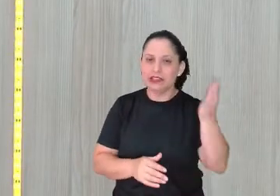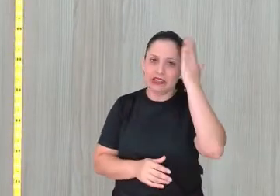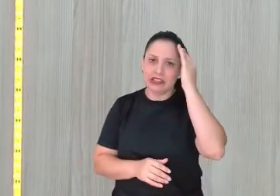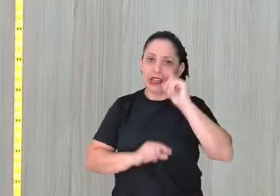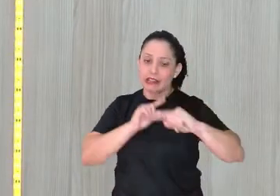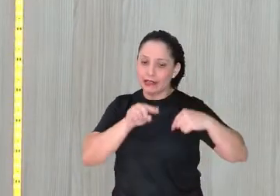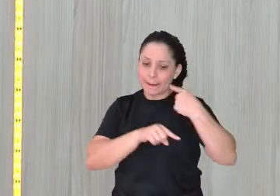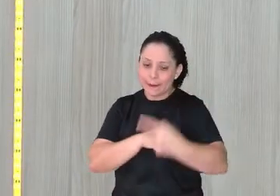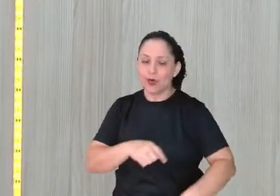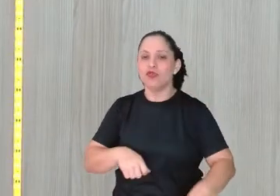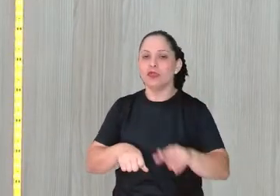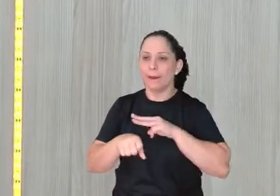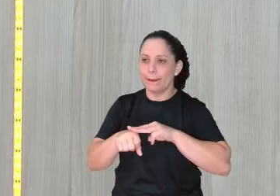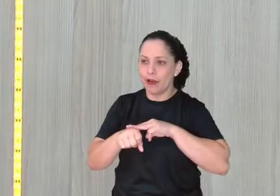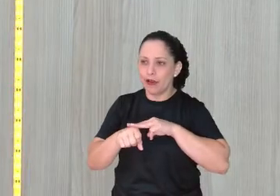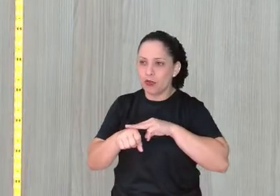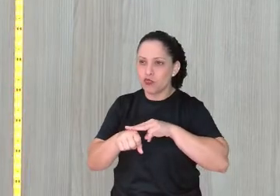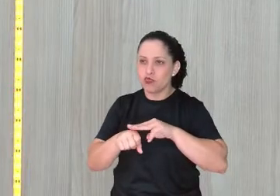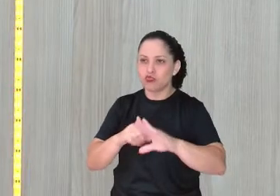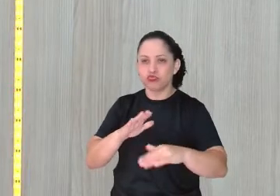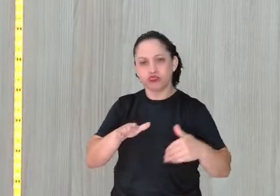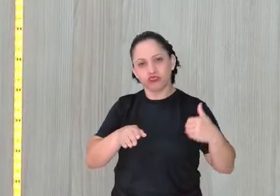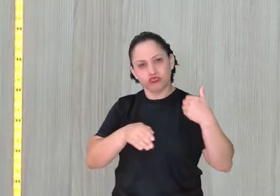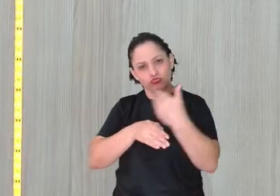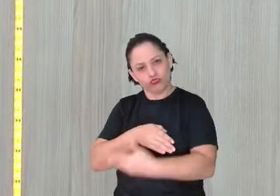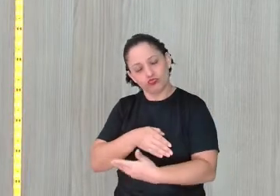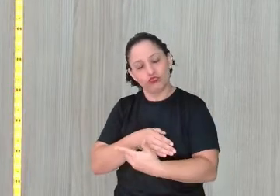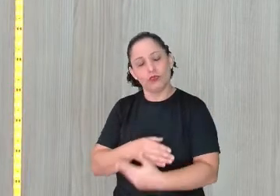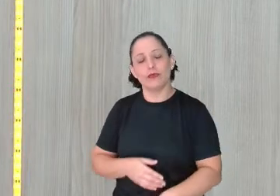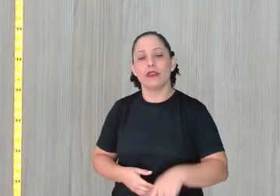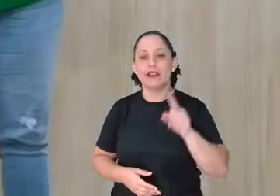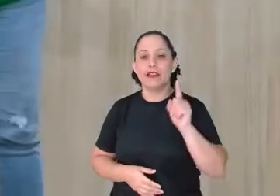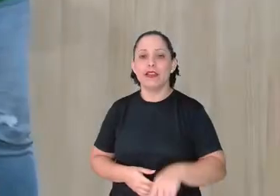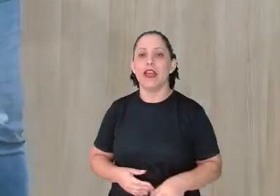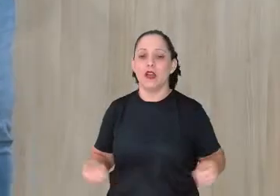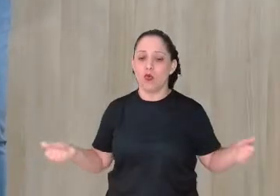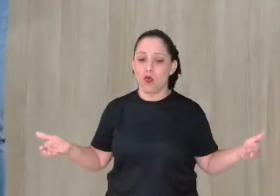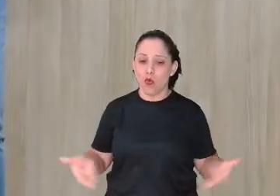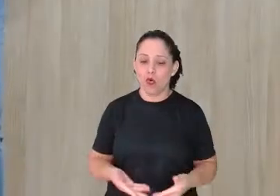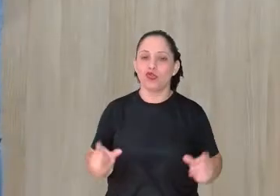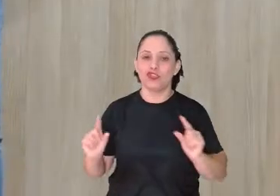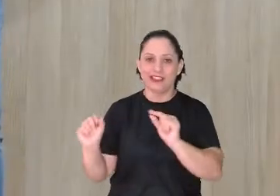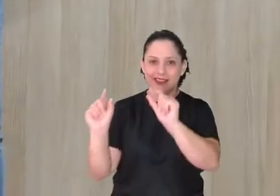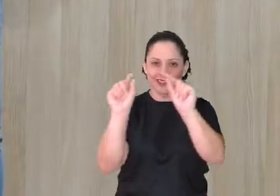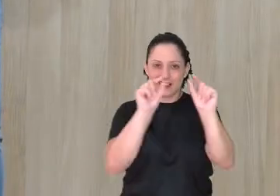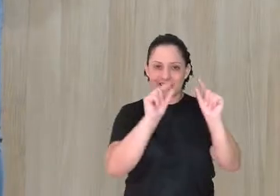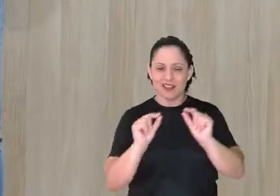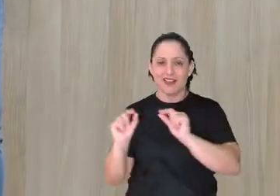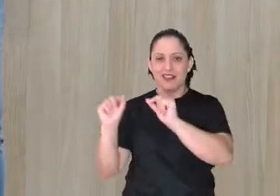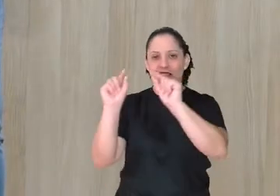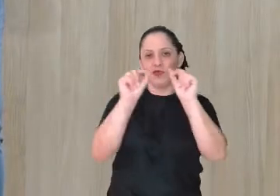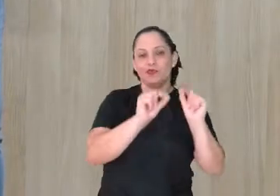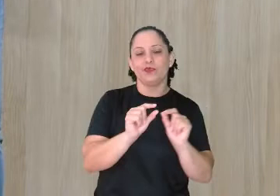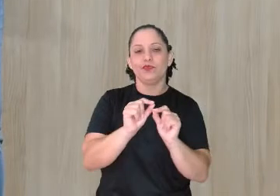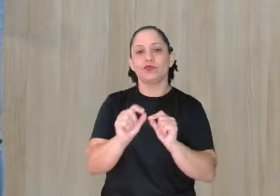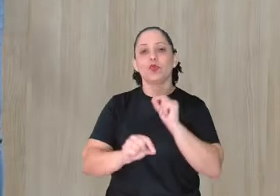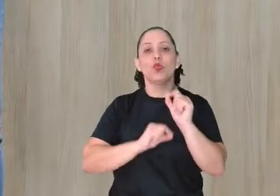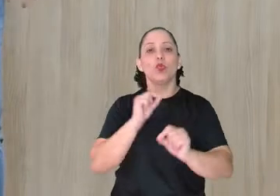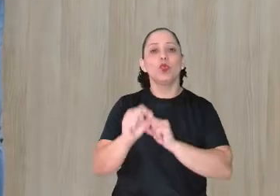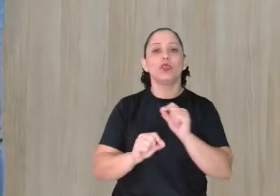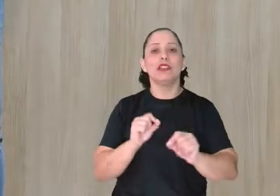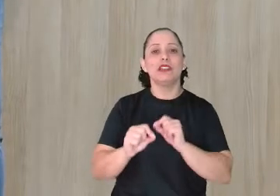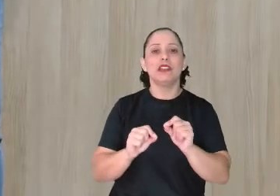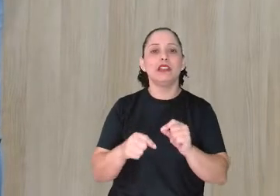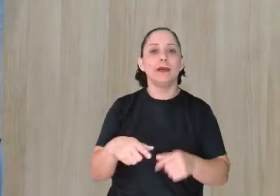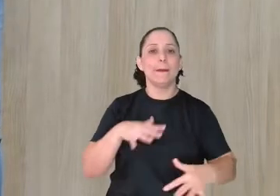economia marrom, né, professora Vanessa? Isso, exato. Que é a economia que a gente vive hoje, né? Que é o que rege aí